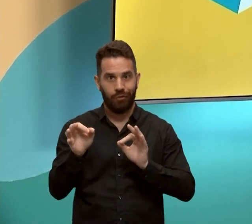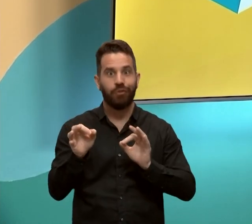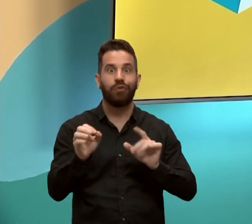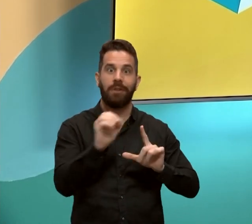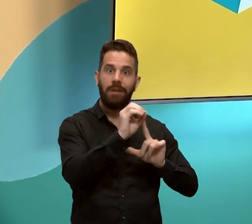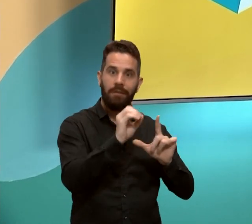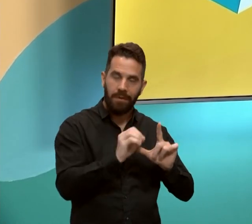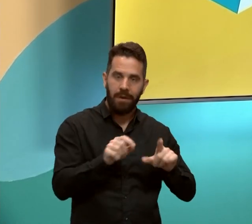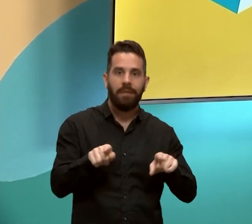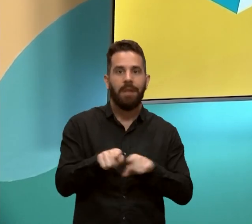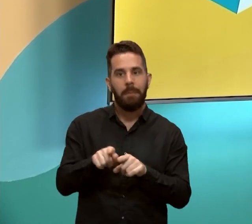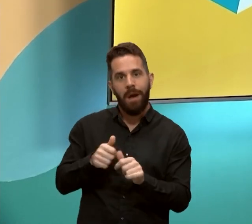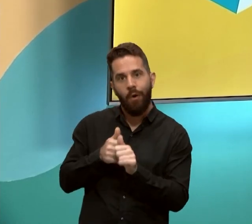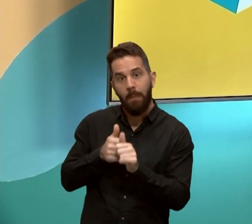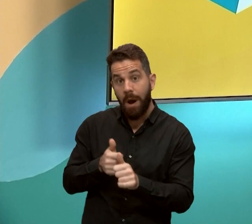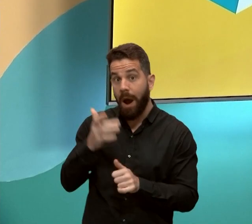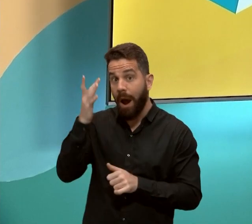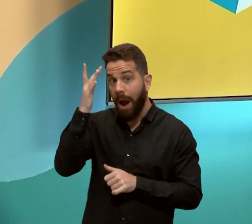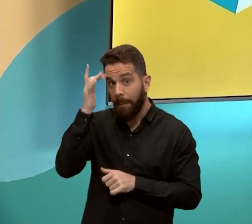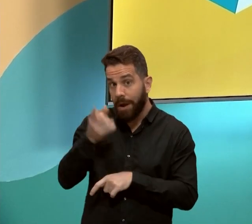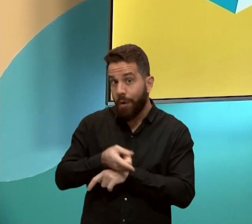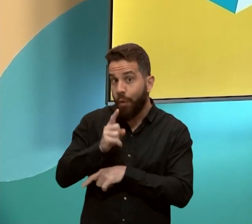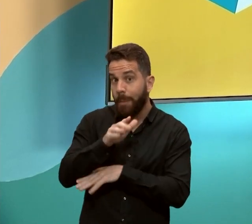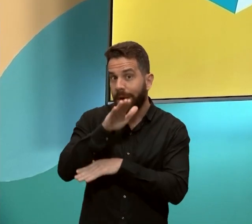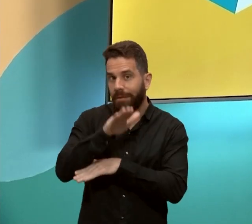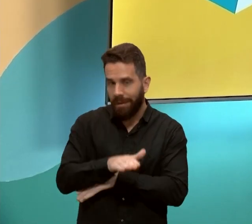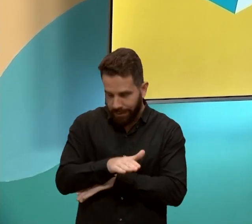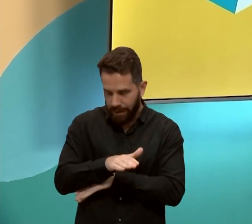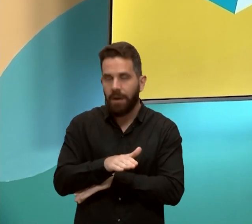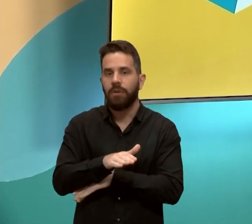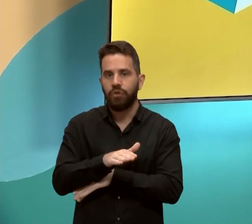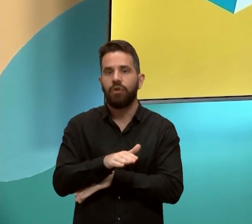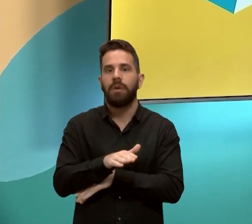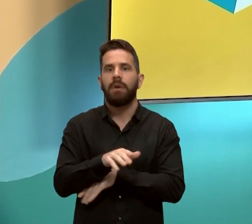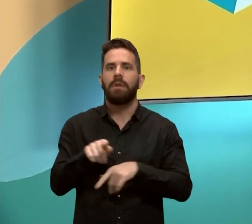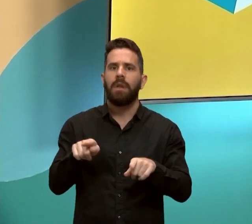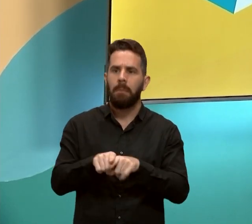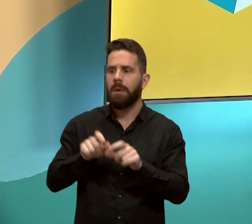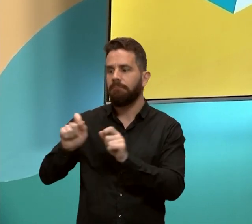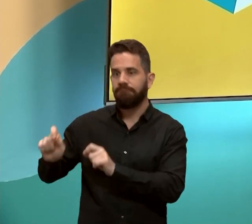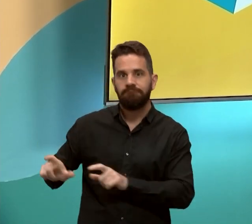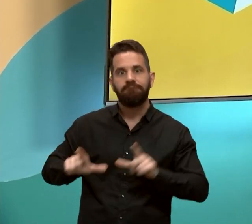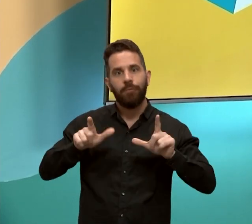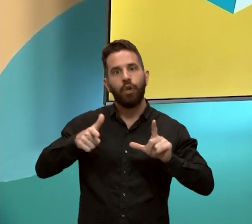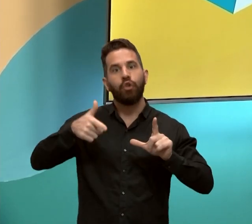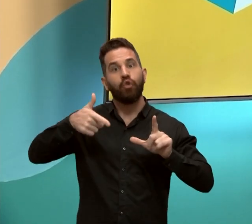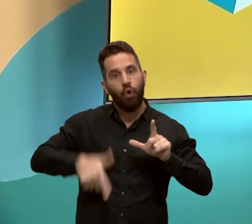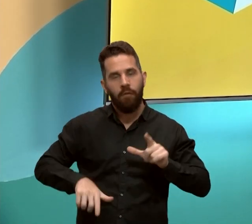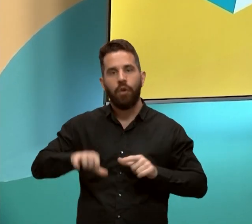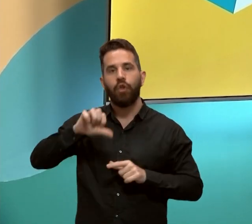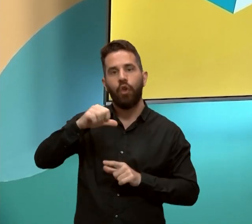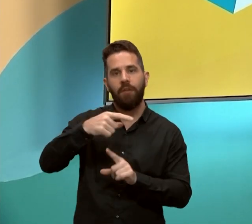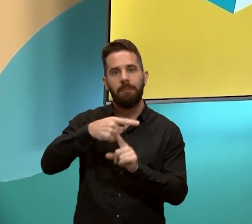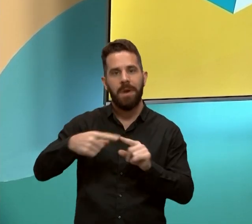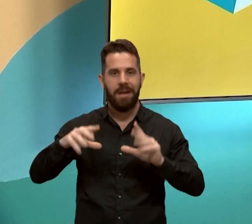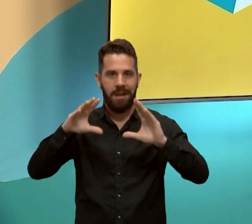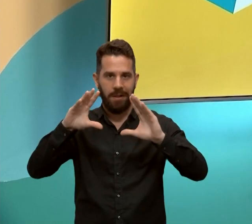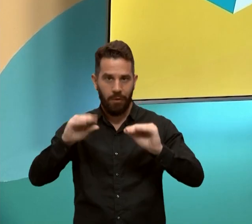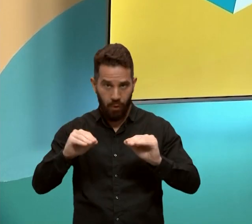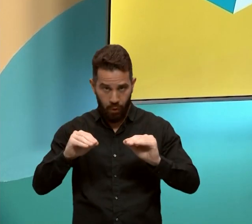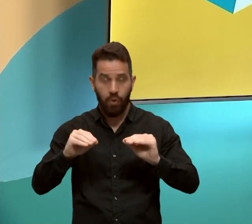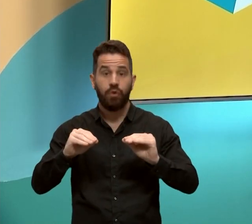nos acompanhe amanhã, 13h. A reprise do Mundo UFG ocorre às 9h30 da